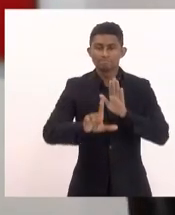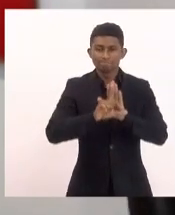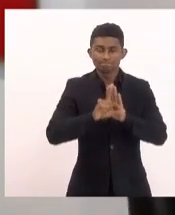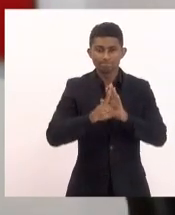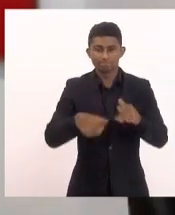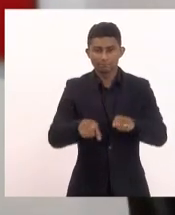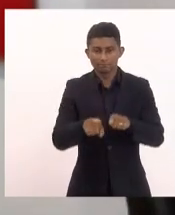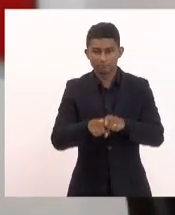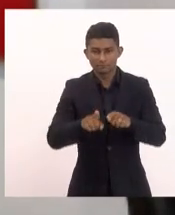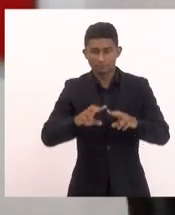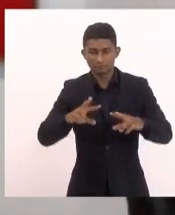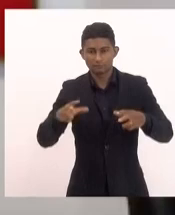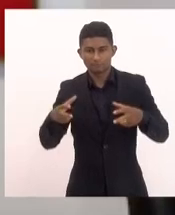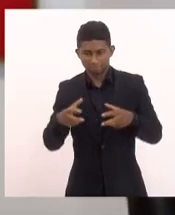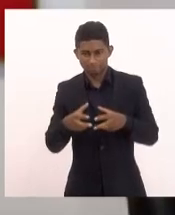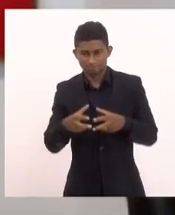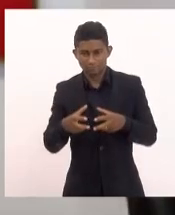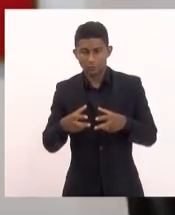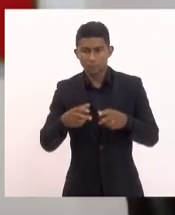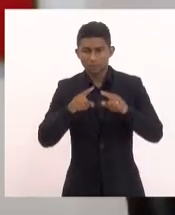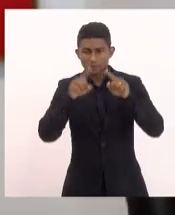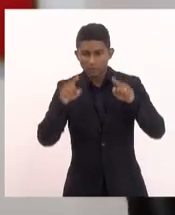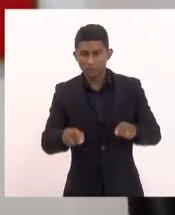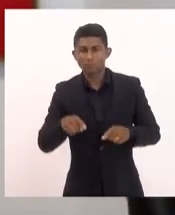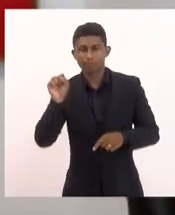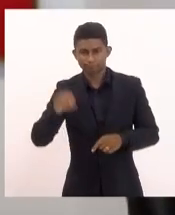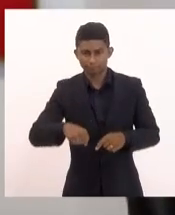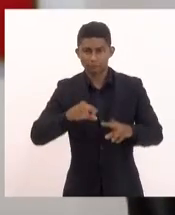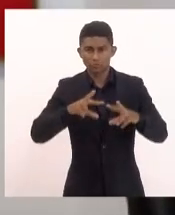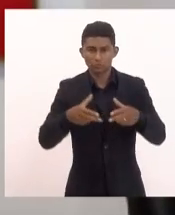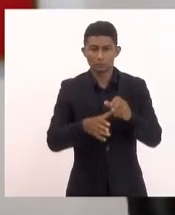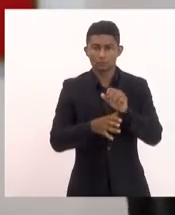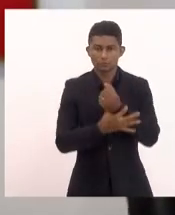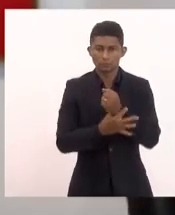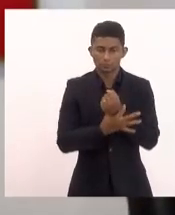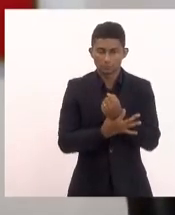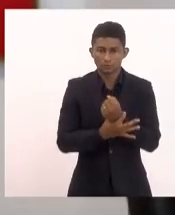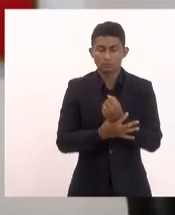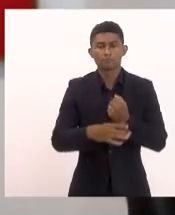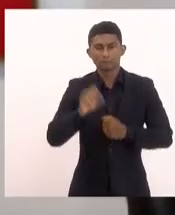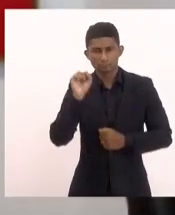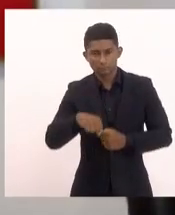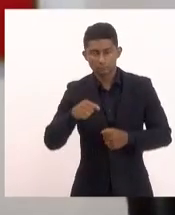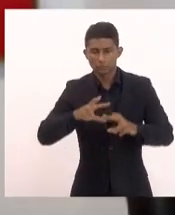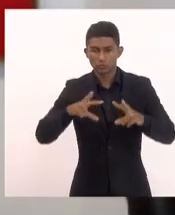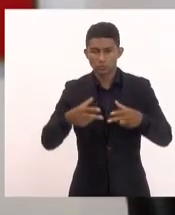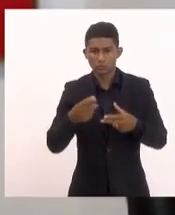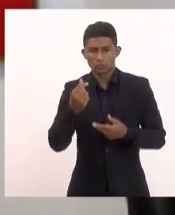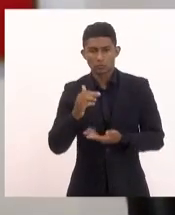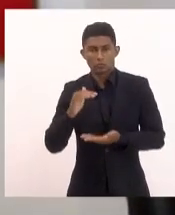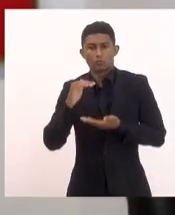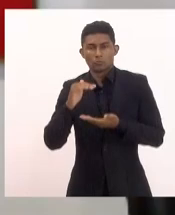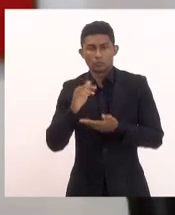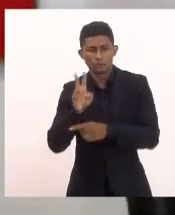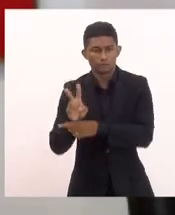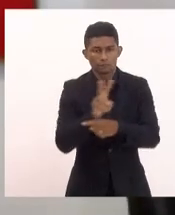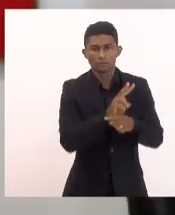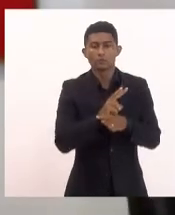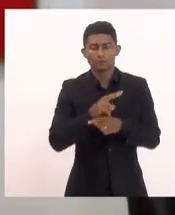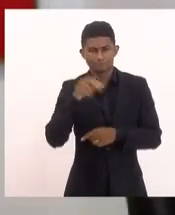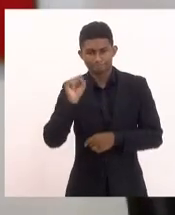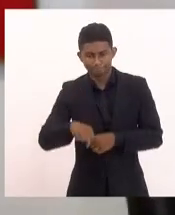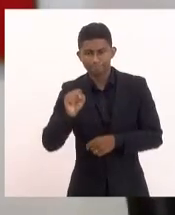Códigos, favorável. De Servidores Públicos, favorável. De Segurança Pública e Ação de Polícia, favorável. De Orçamento, Finanças, Fiscalização Financeira e